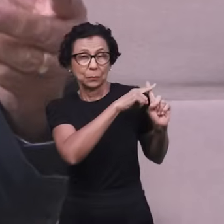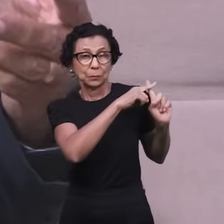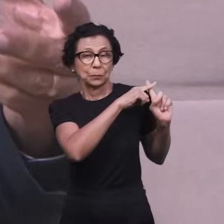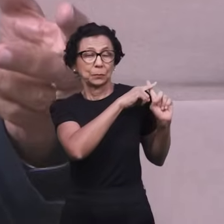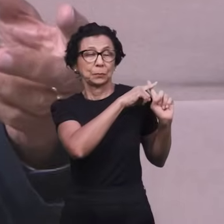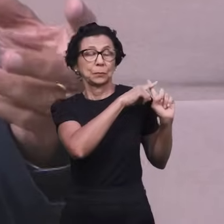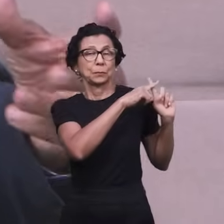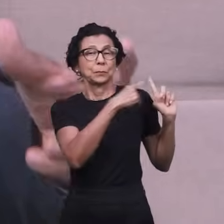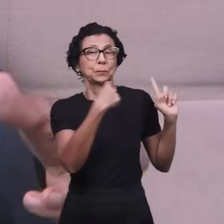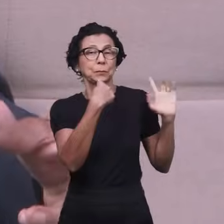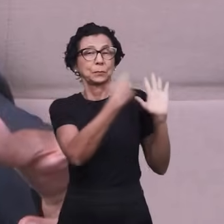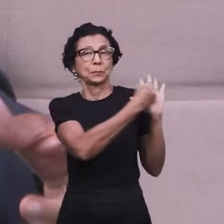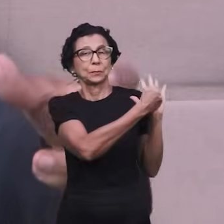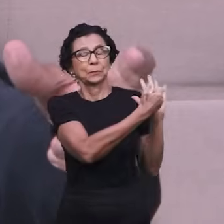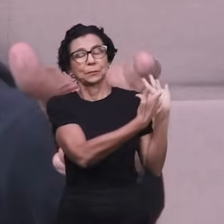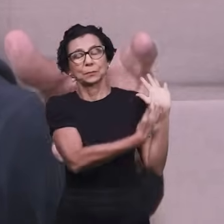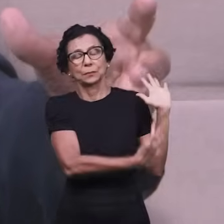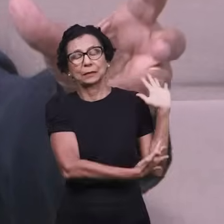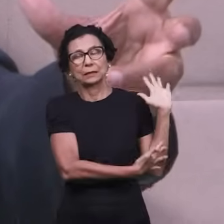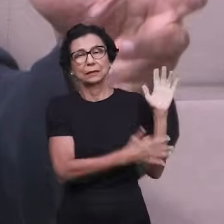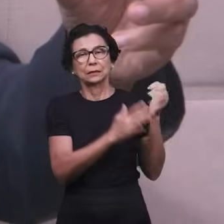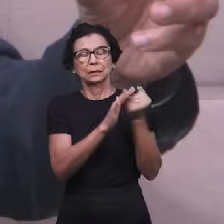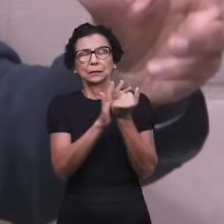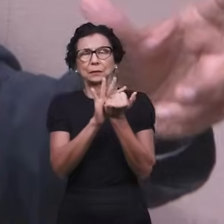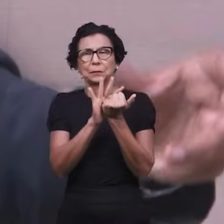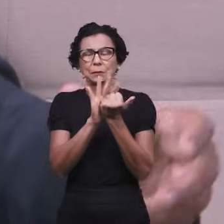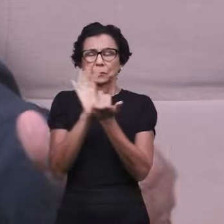derramou o seu sangue, mas a